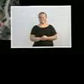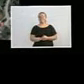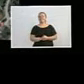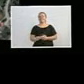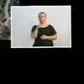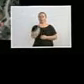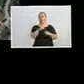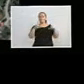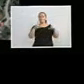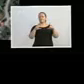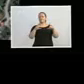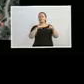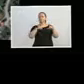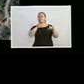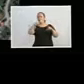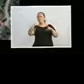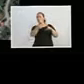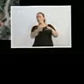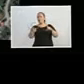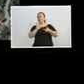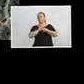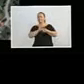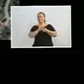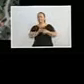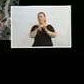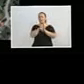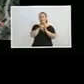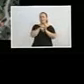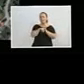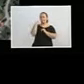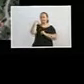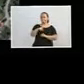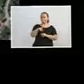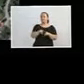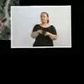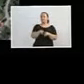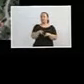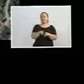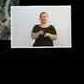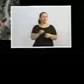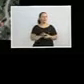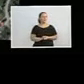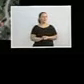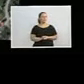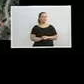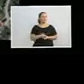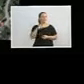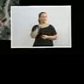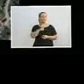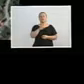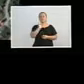tem lá outras coisas que nós vamos provavelmente investigar aqui, essa foto, ele desmatou uma área imensa, queimou